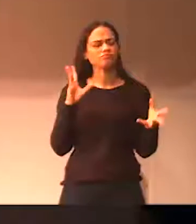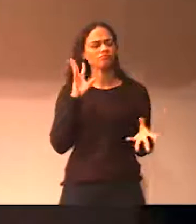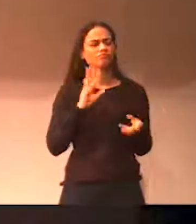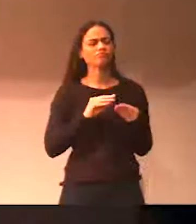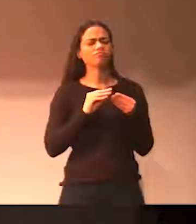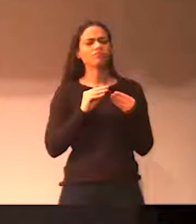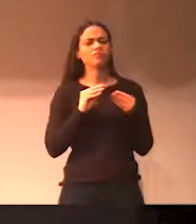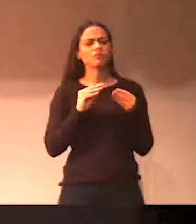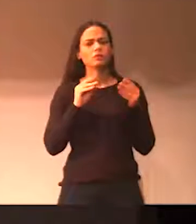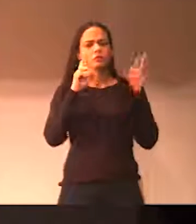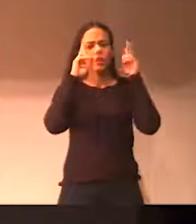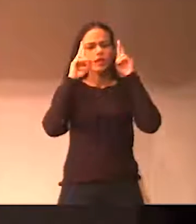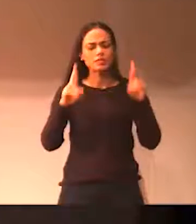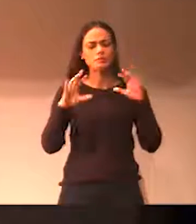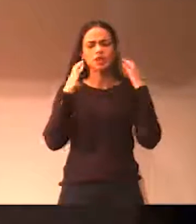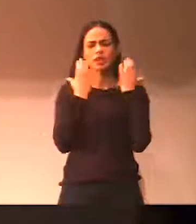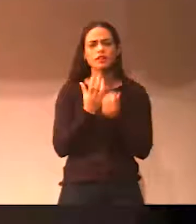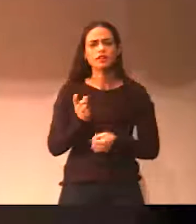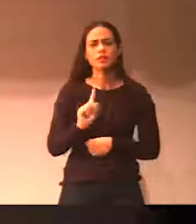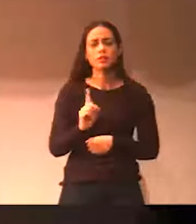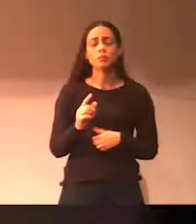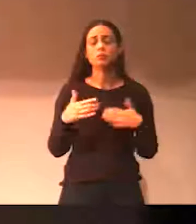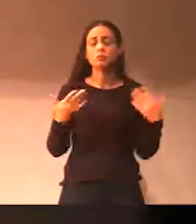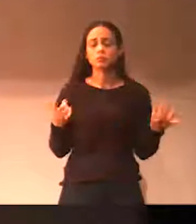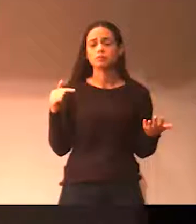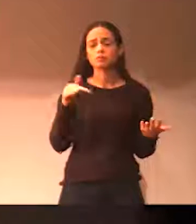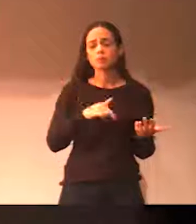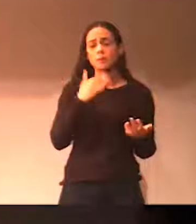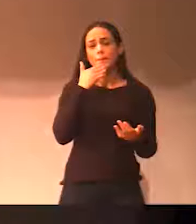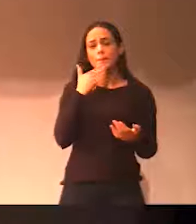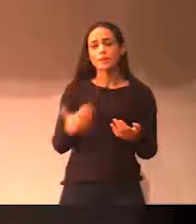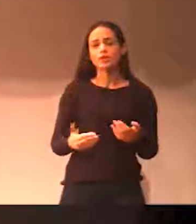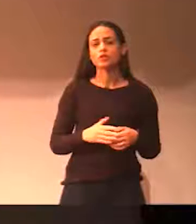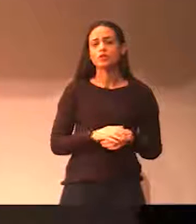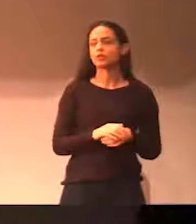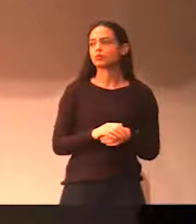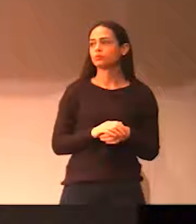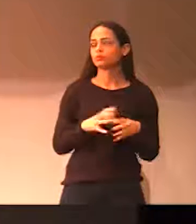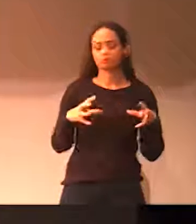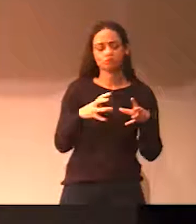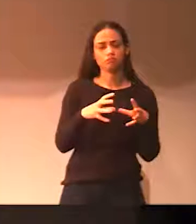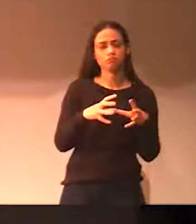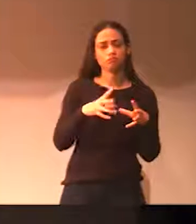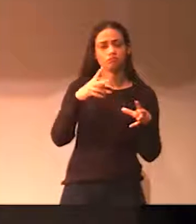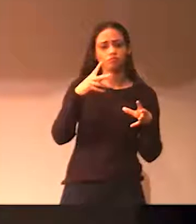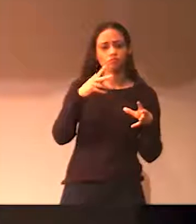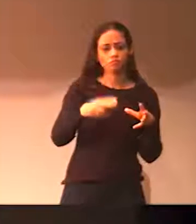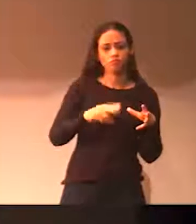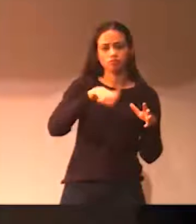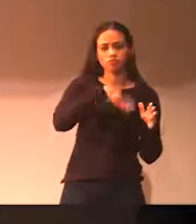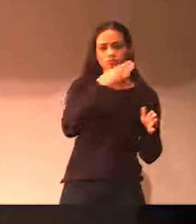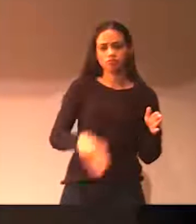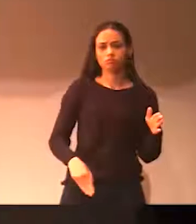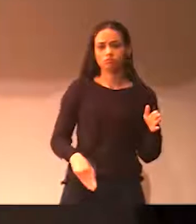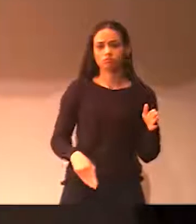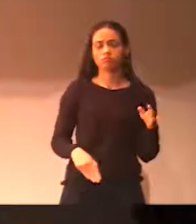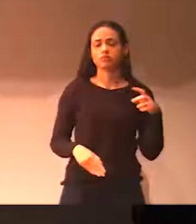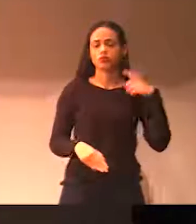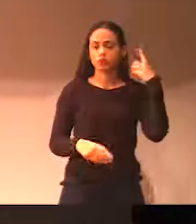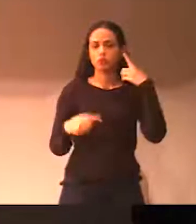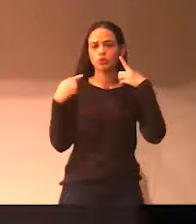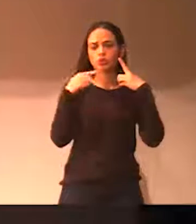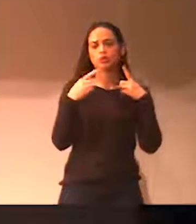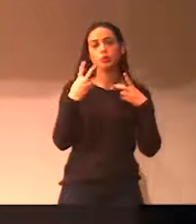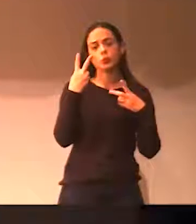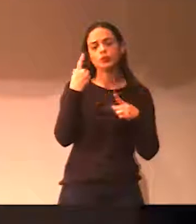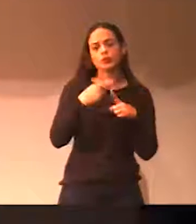uma liminar no judiciário solicitando o cancelamento da comissão processante. E perdeu. 2 vezes ele perdeu, exatamente.